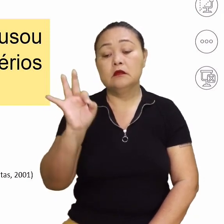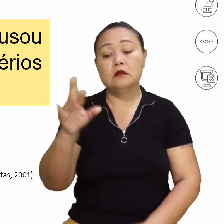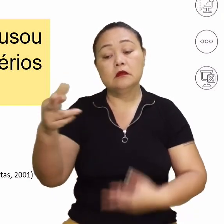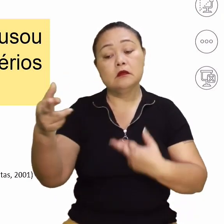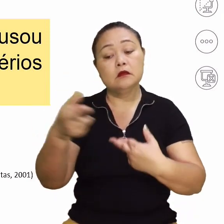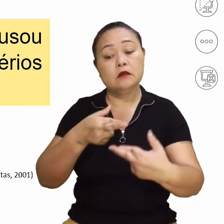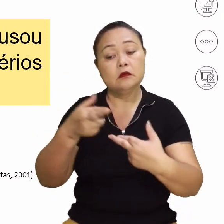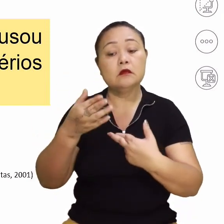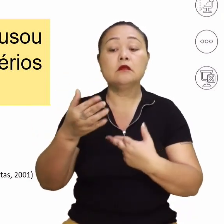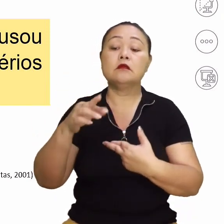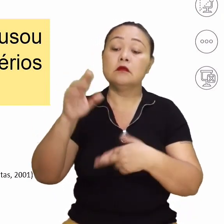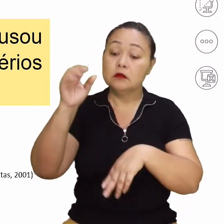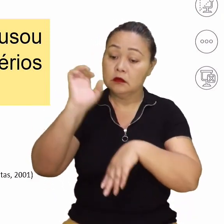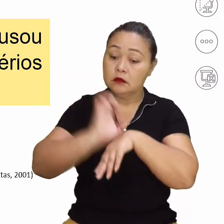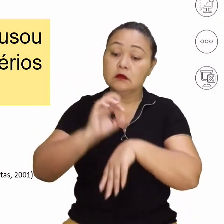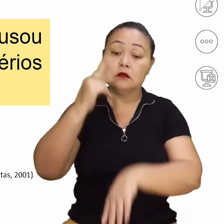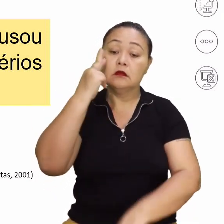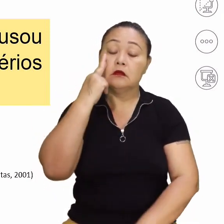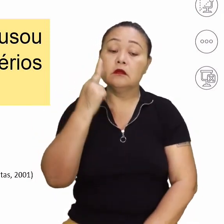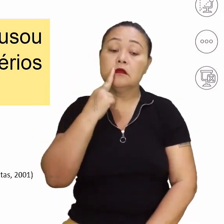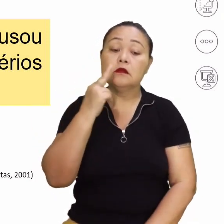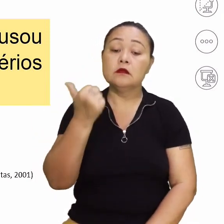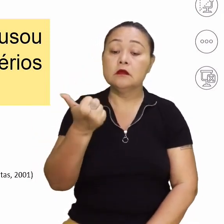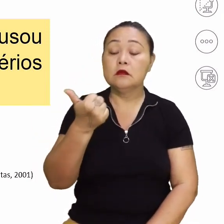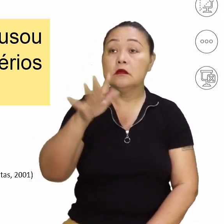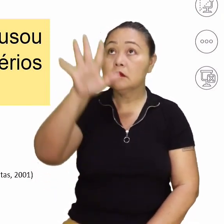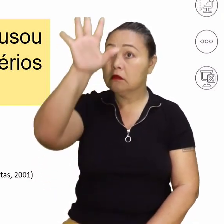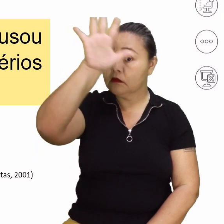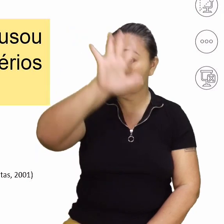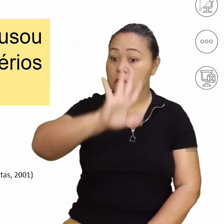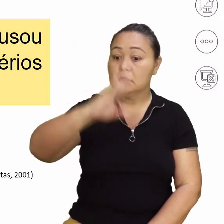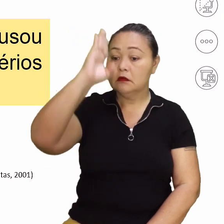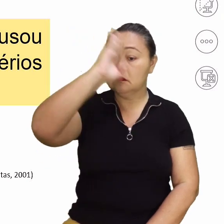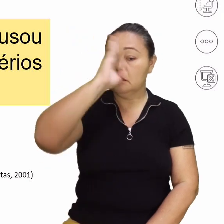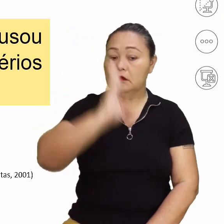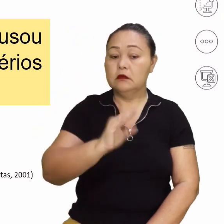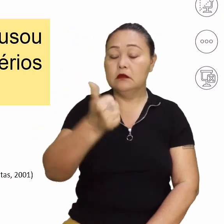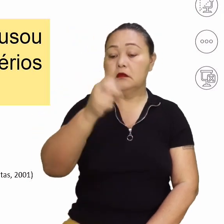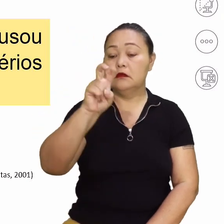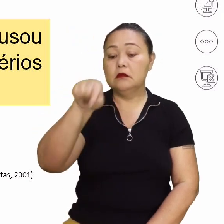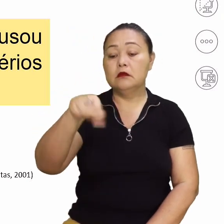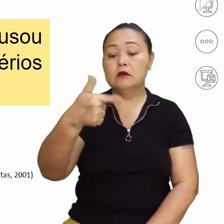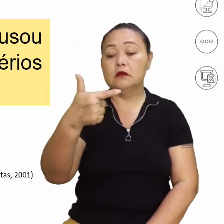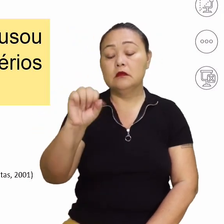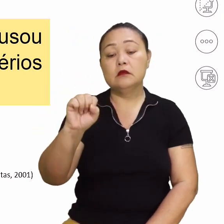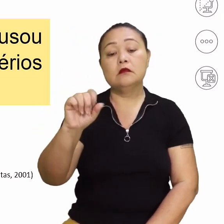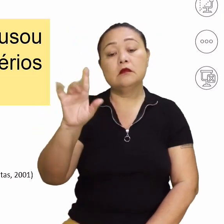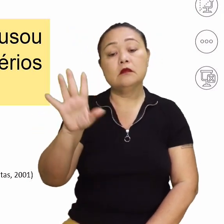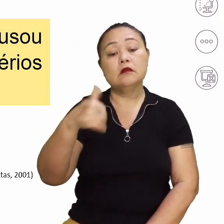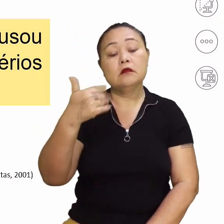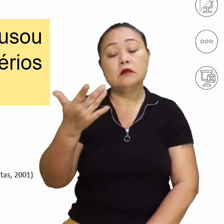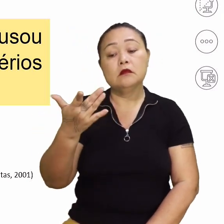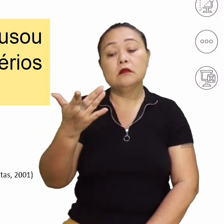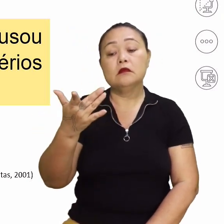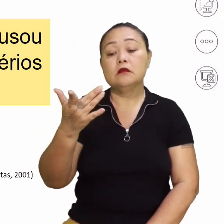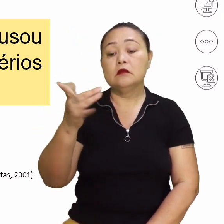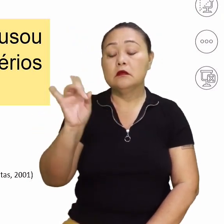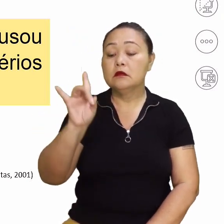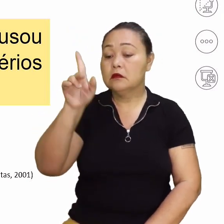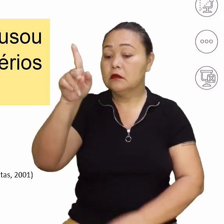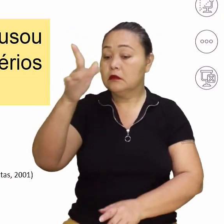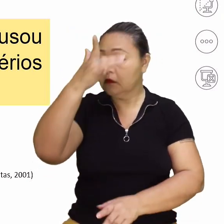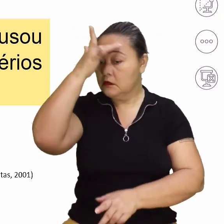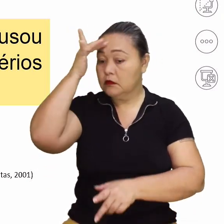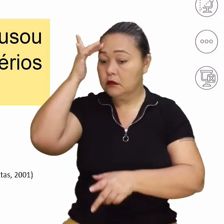relacionado à Rondônia Oi e o no Brasil são quinze por cento quinze por cento e vinte e seis por cento de que Professor